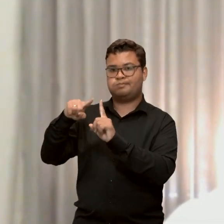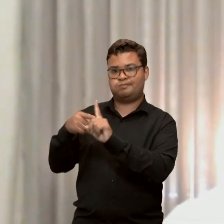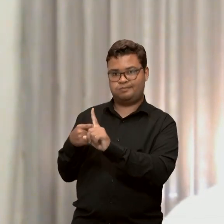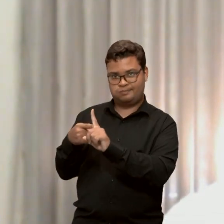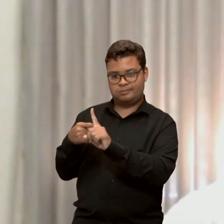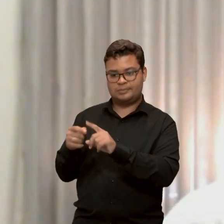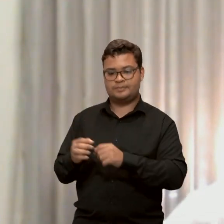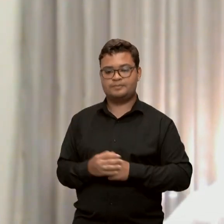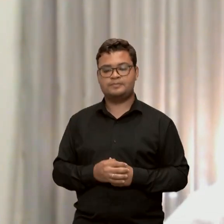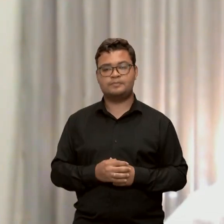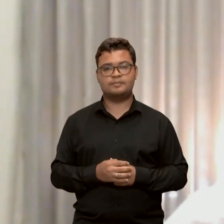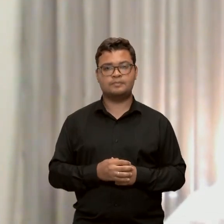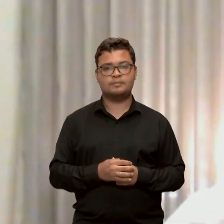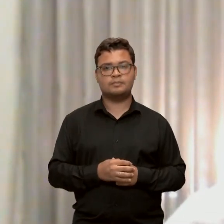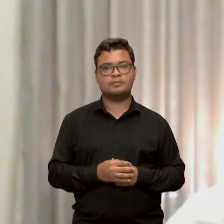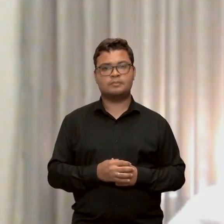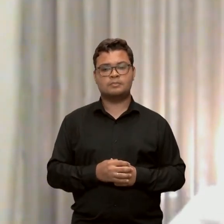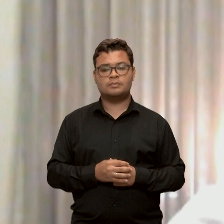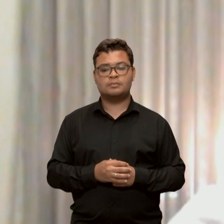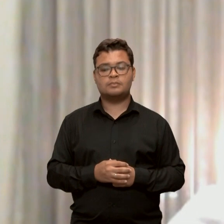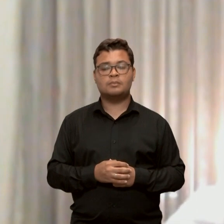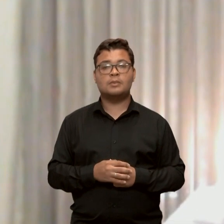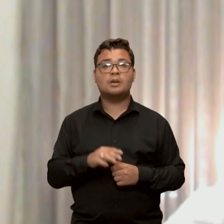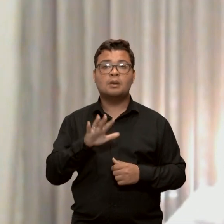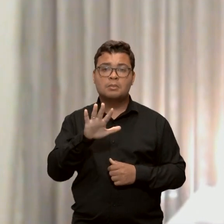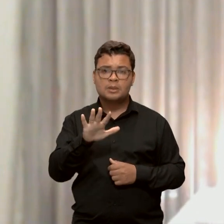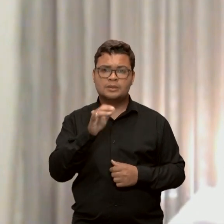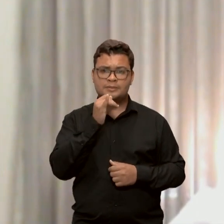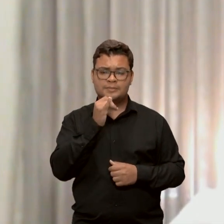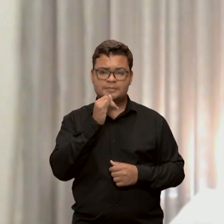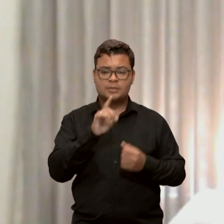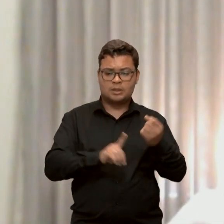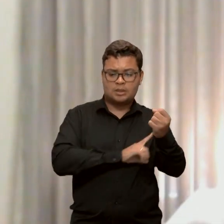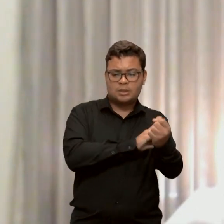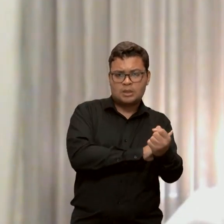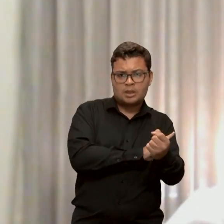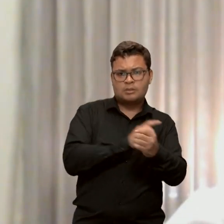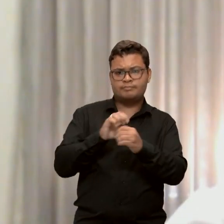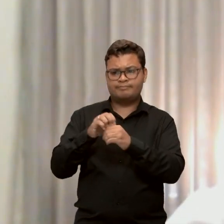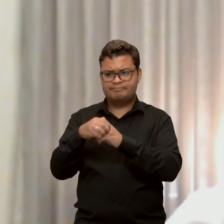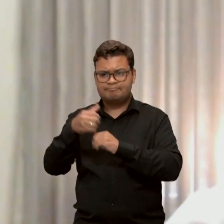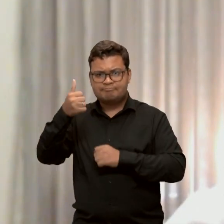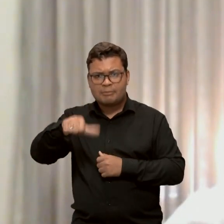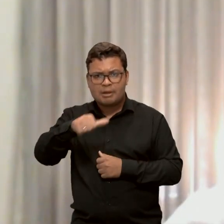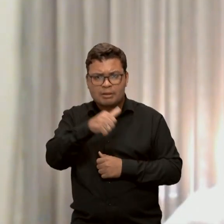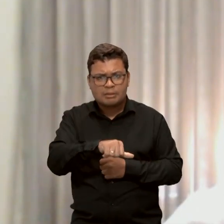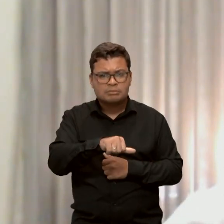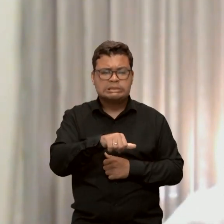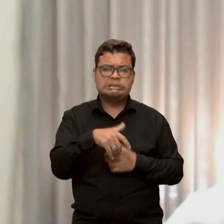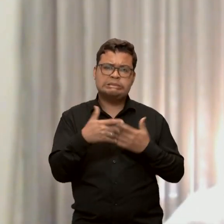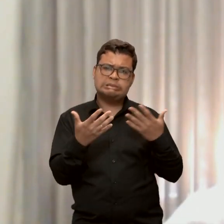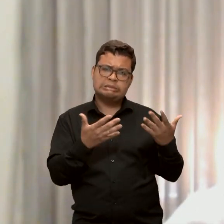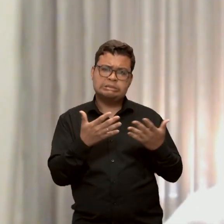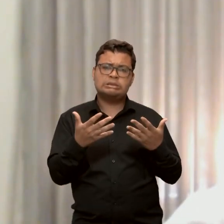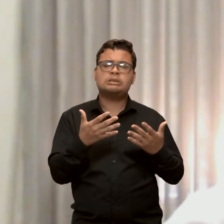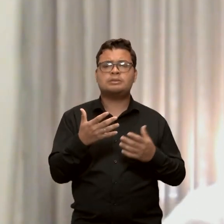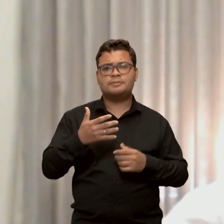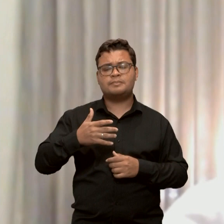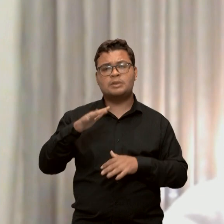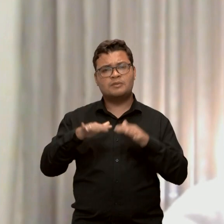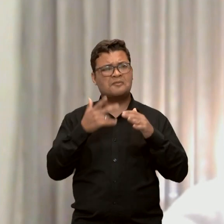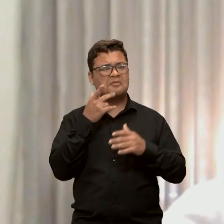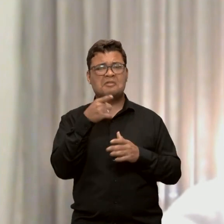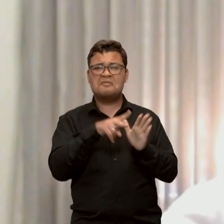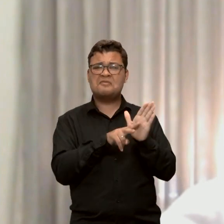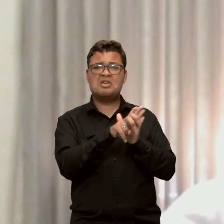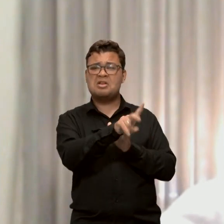dengue, chikungunya, mas zika não. Os próprios planos de saúde não cobrem, só para gestante, pelo risco de transmissão vertical e microcefalia